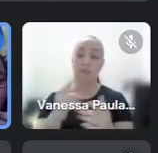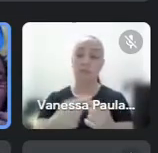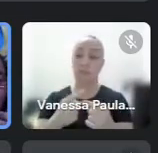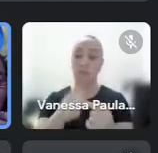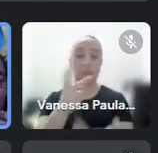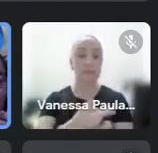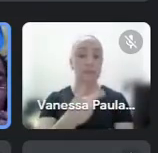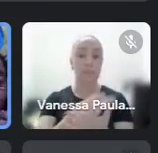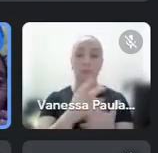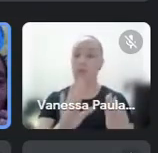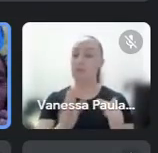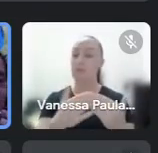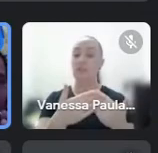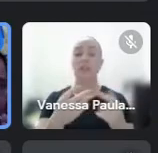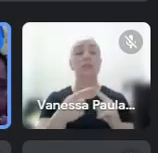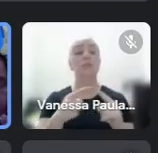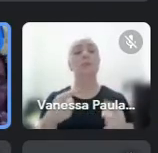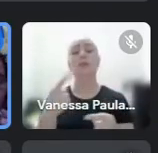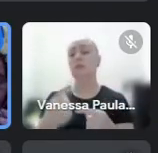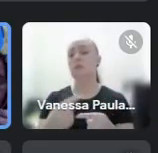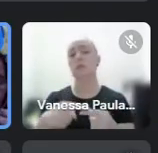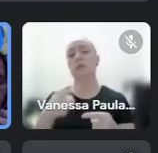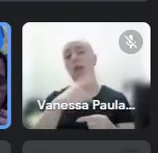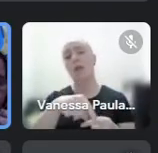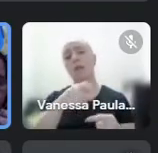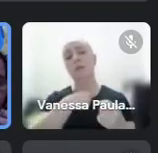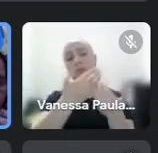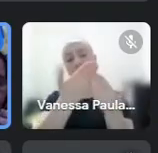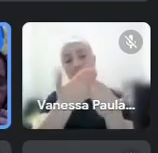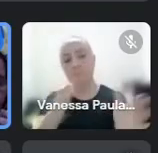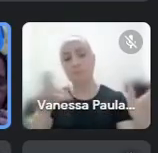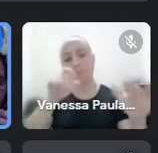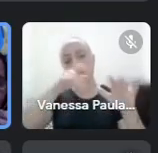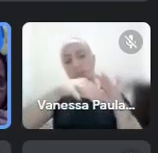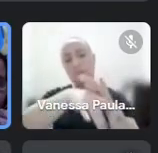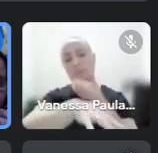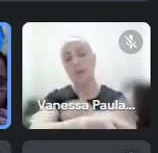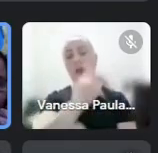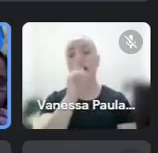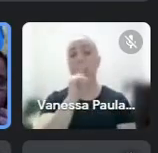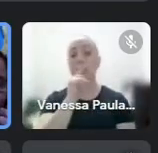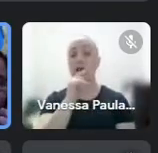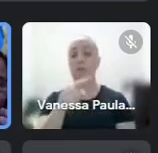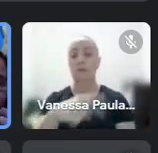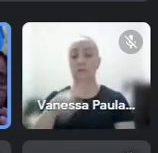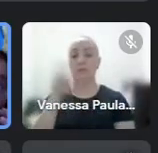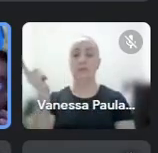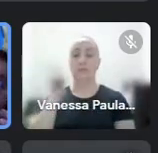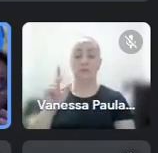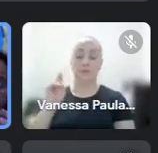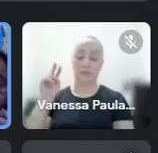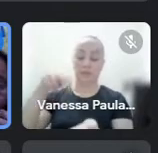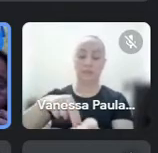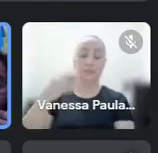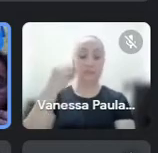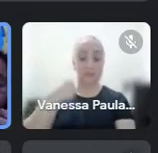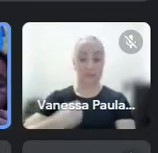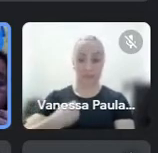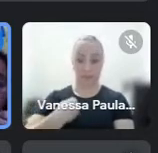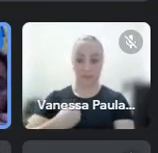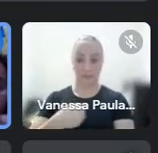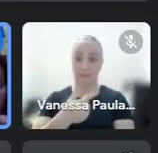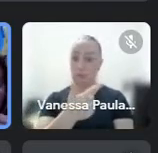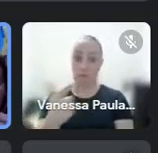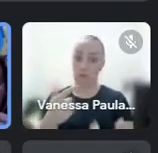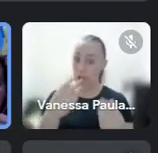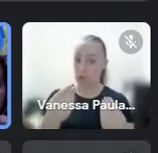mesmo. Mas por que eles abriram para que nós estivéssemos lá para ver que o igarapé não estava tão assoreado, não